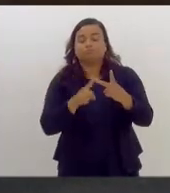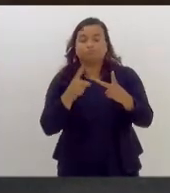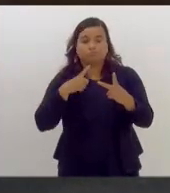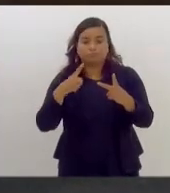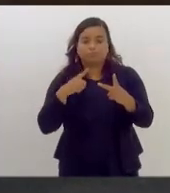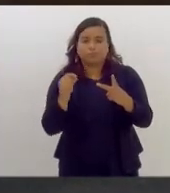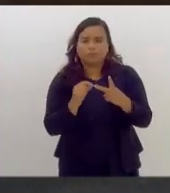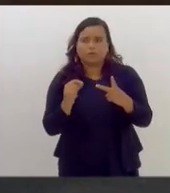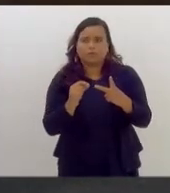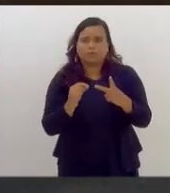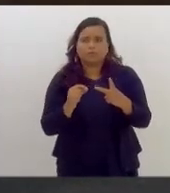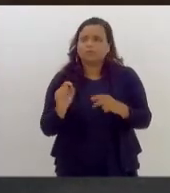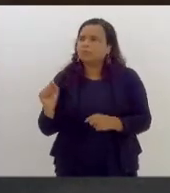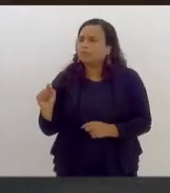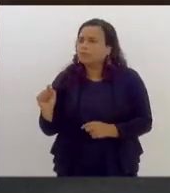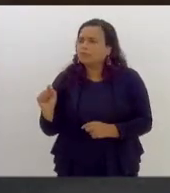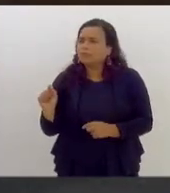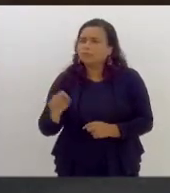Hã?